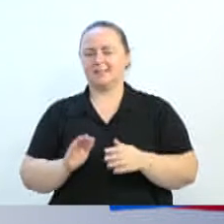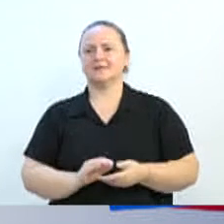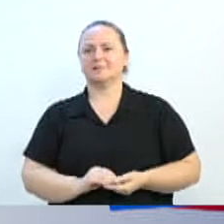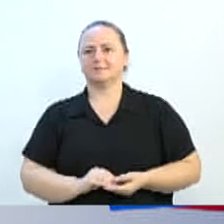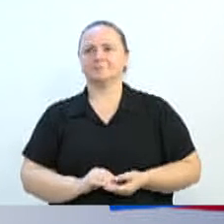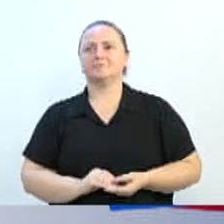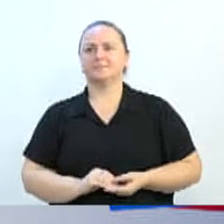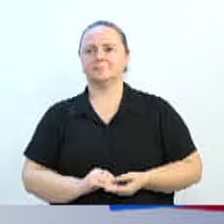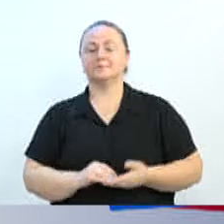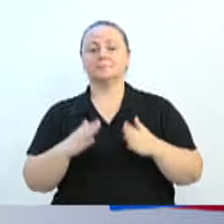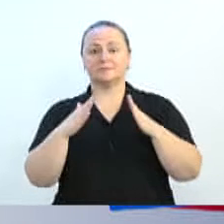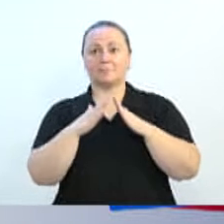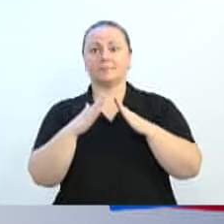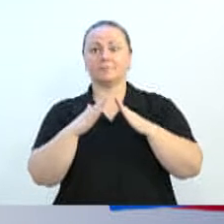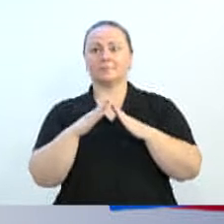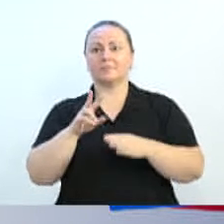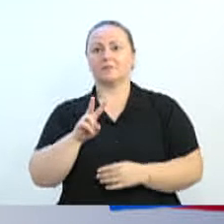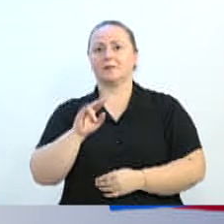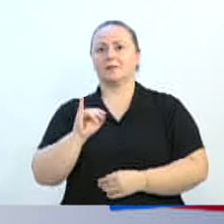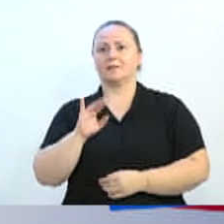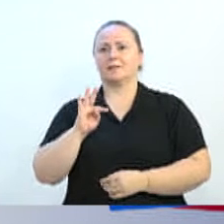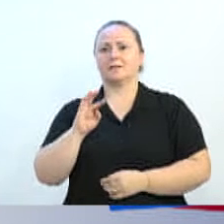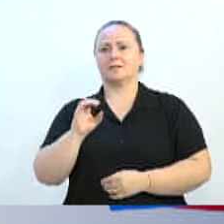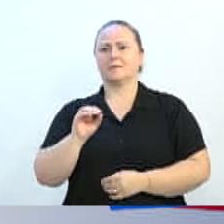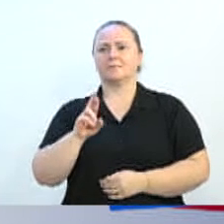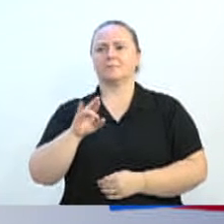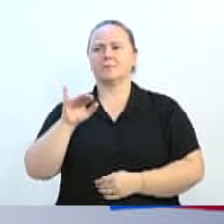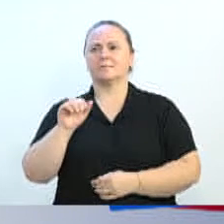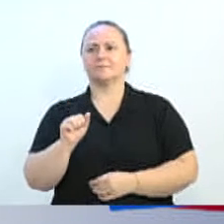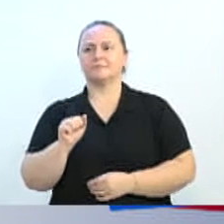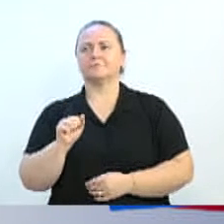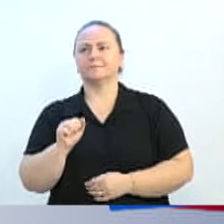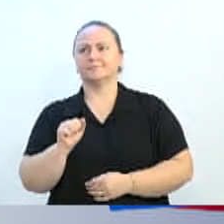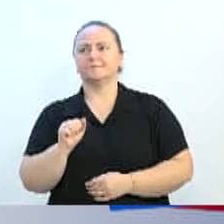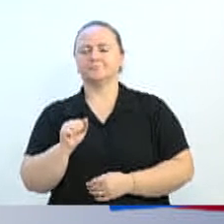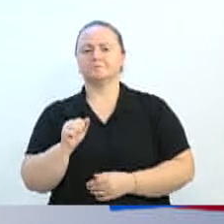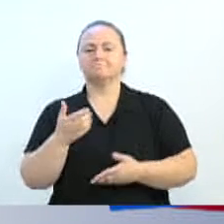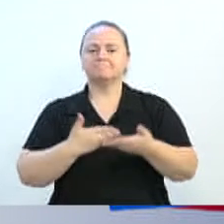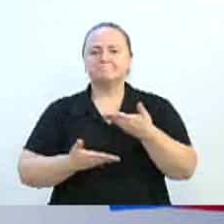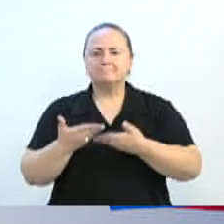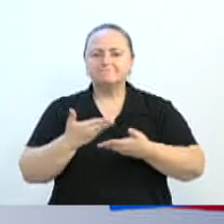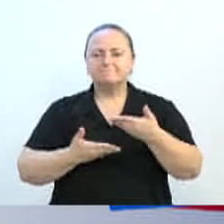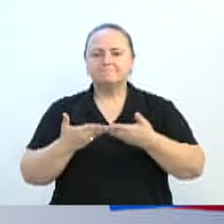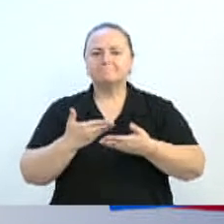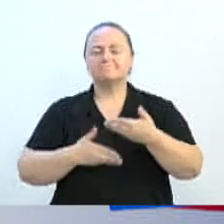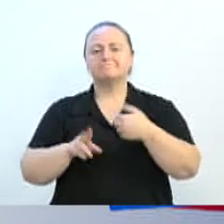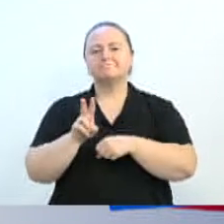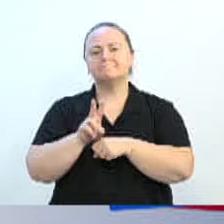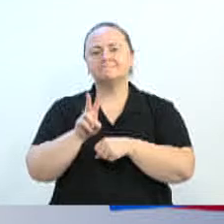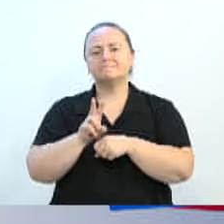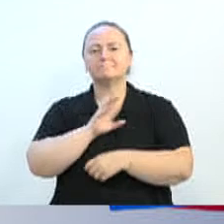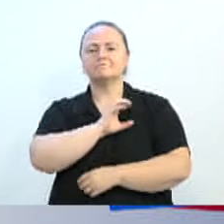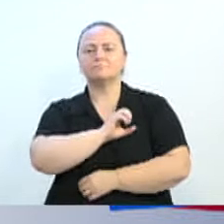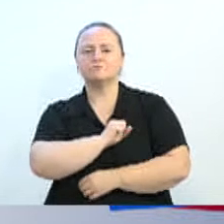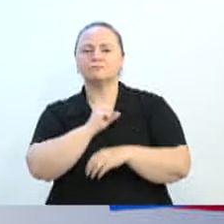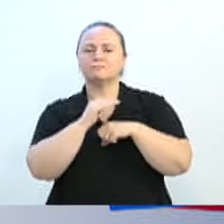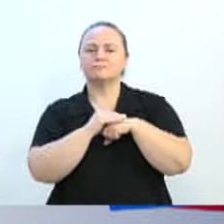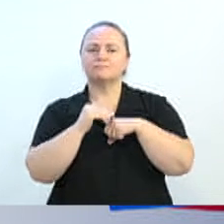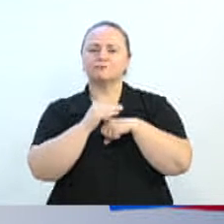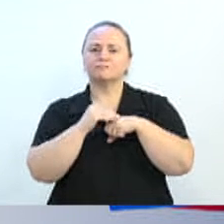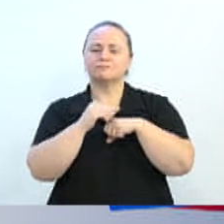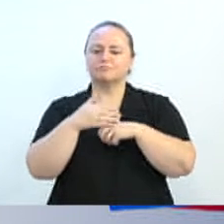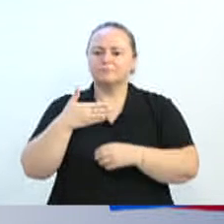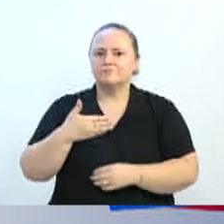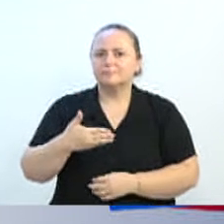é na casa da vitória é minha estagiária tá sendo tratado ao cuidado com amor e com carinho para